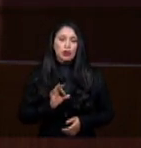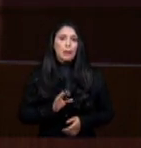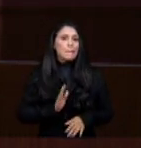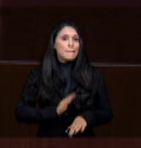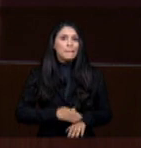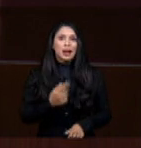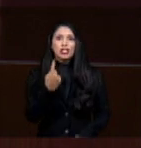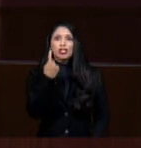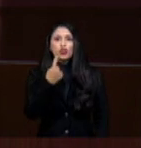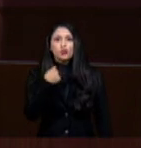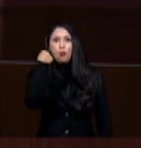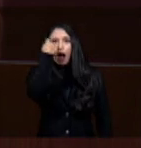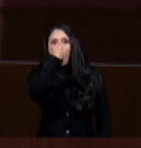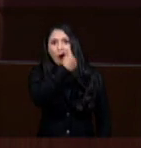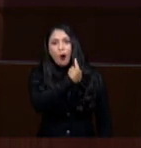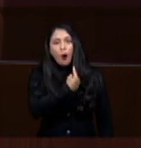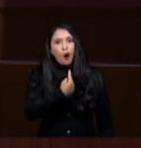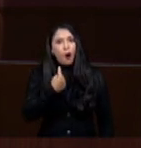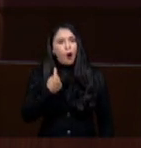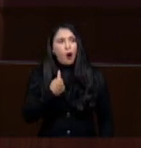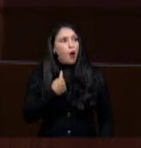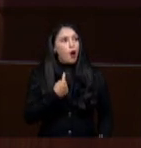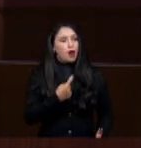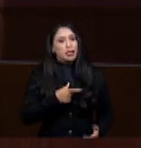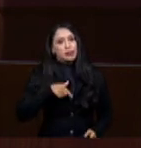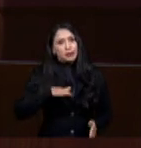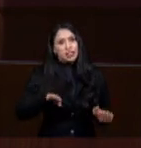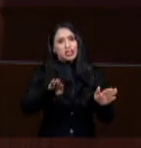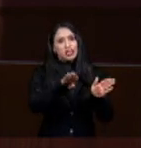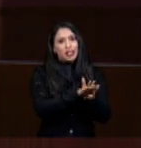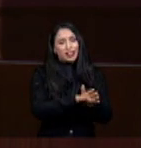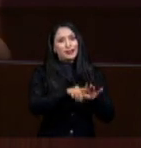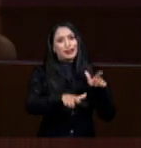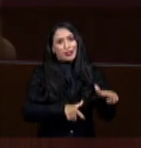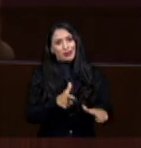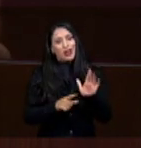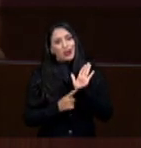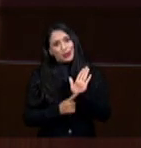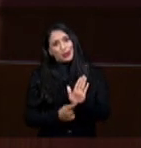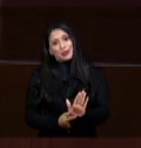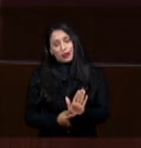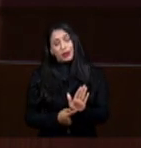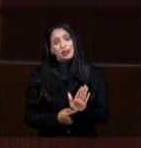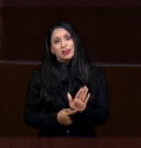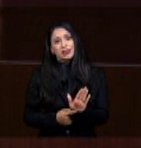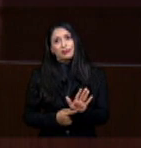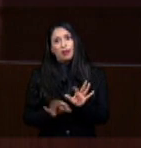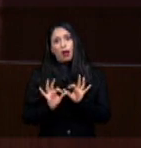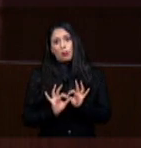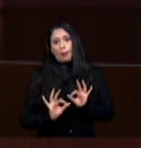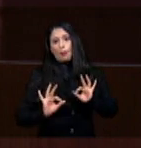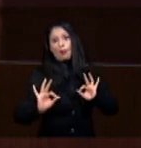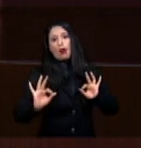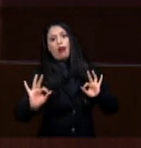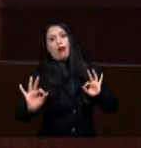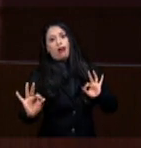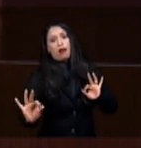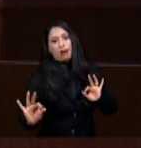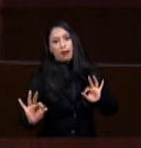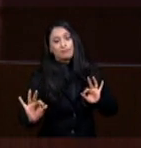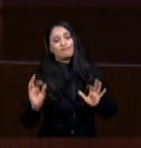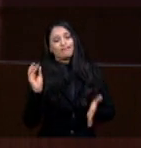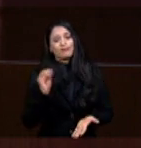mais de uma hora no deslocamento isso corrobora com que a Luíza apontou das grandes distâncias e da